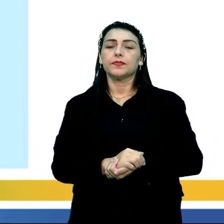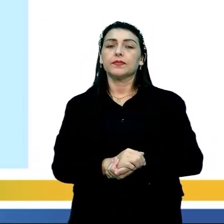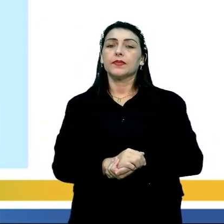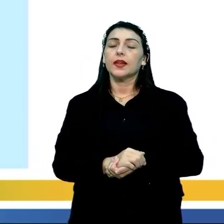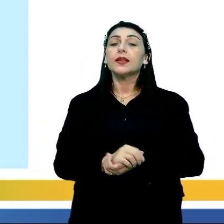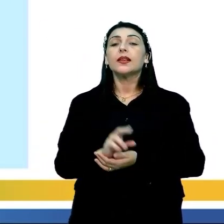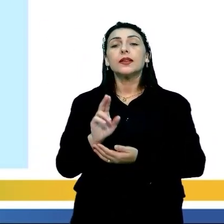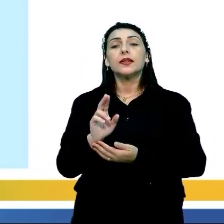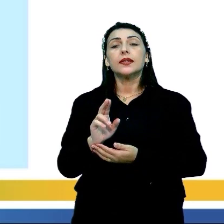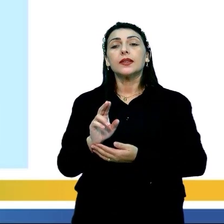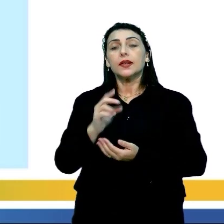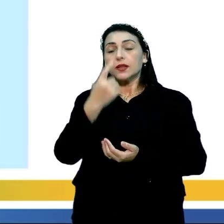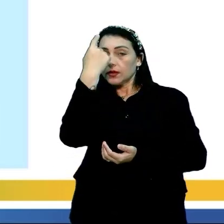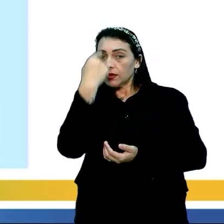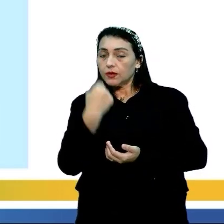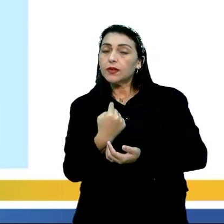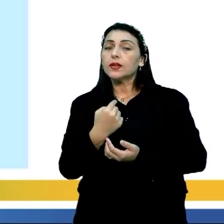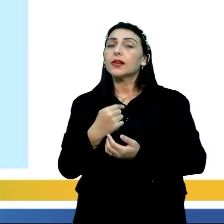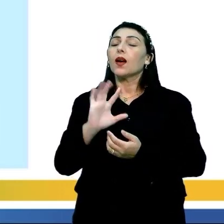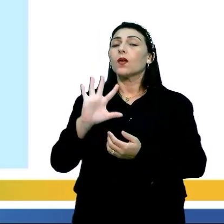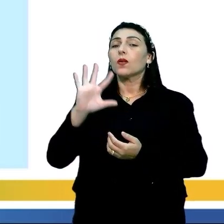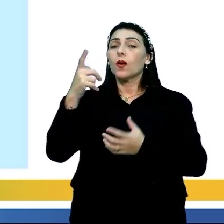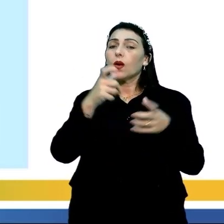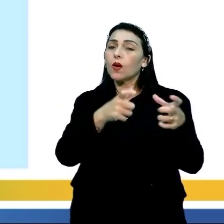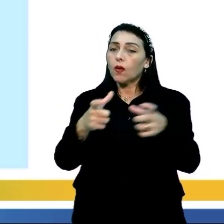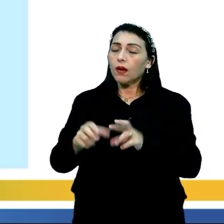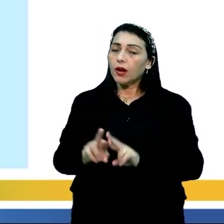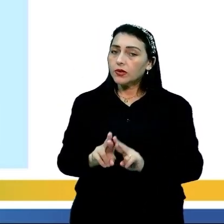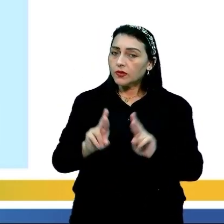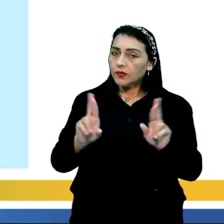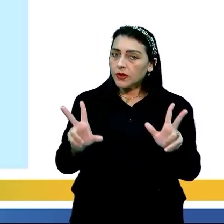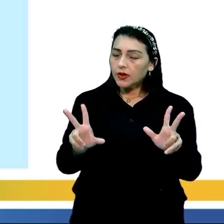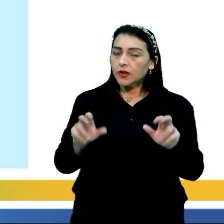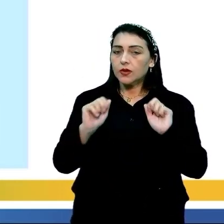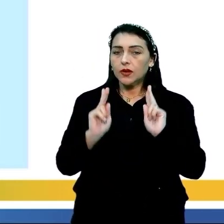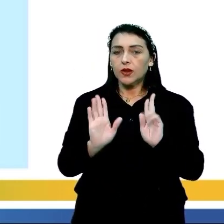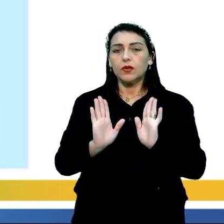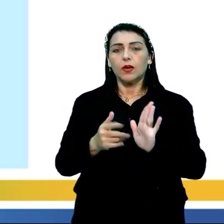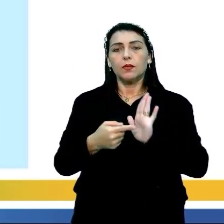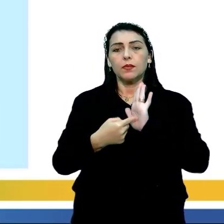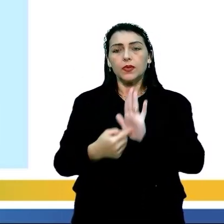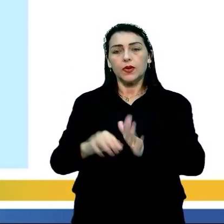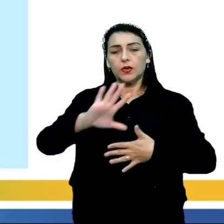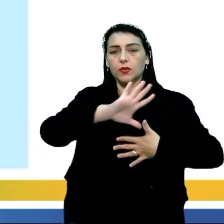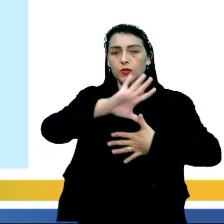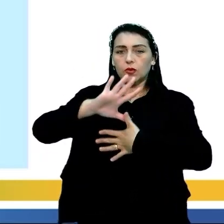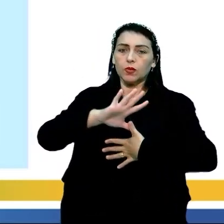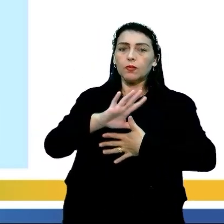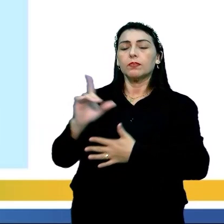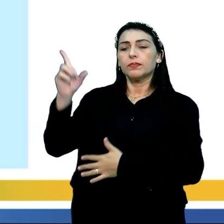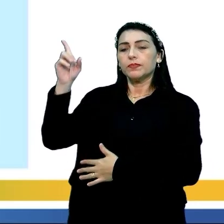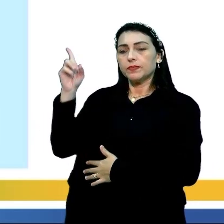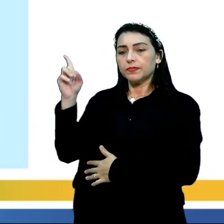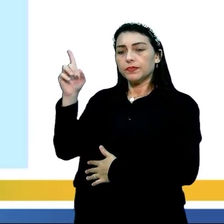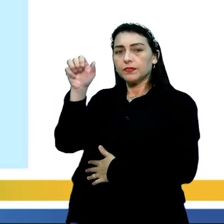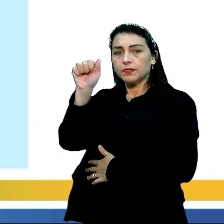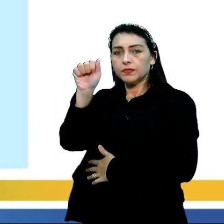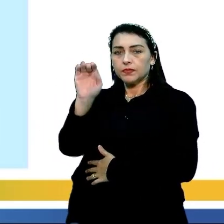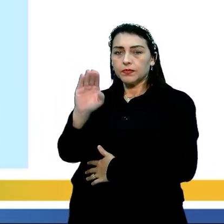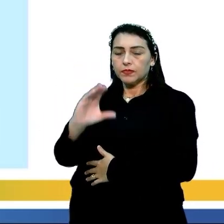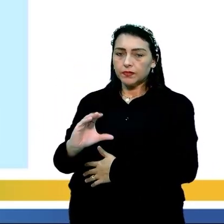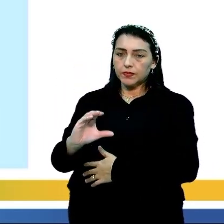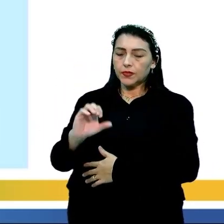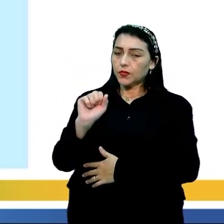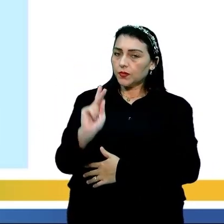dessas unidades paisagísticas, elas ocorrem em locais diferentes, tá? Como a gente pode ver no mapa, a distribuição A, B e